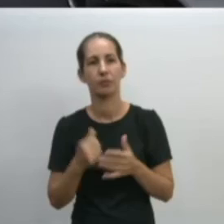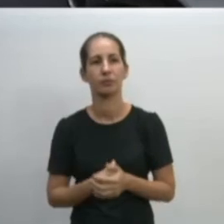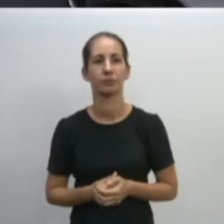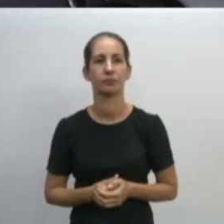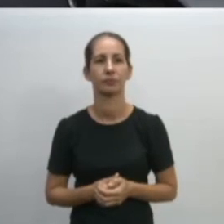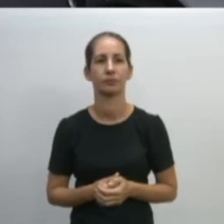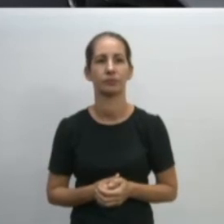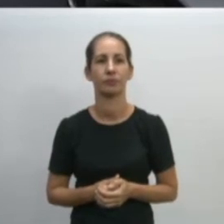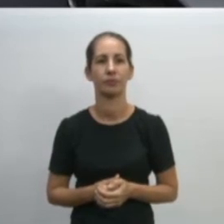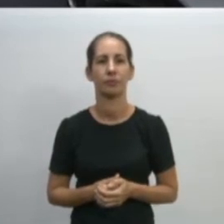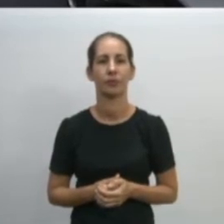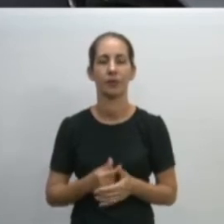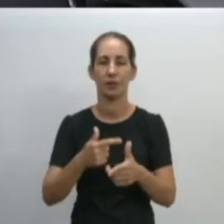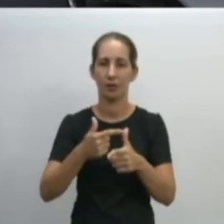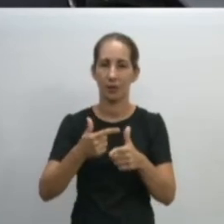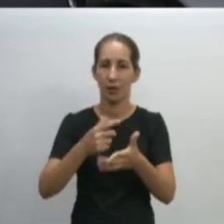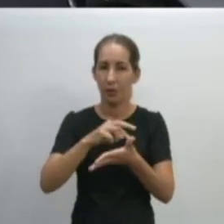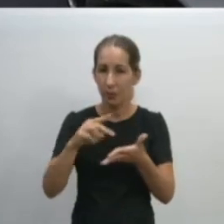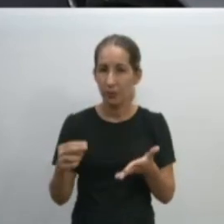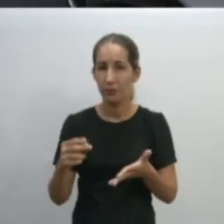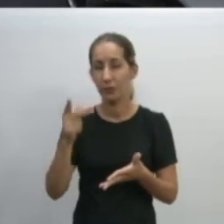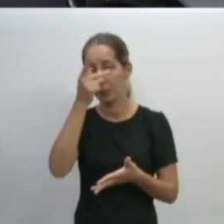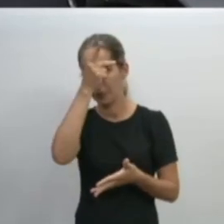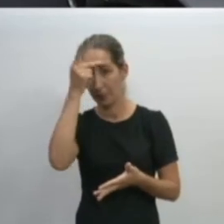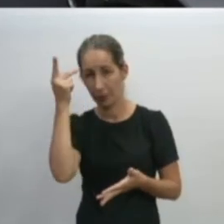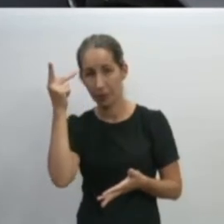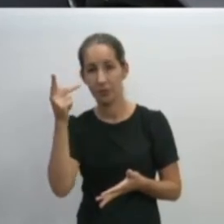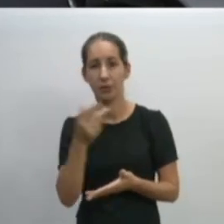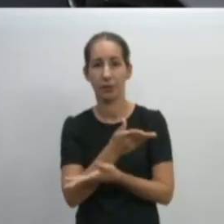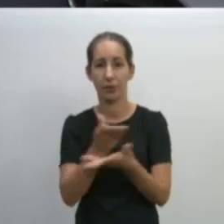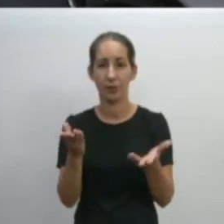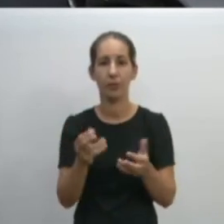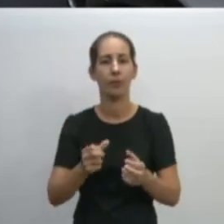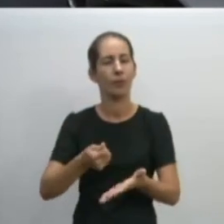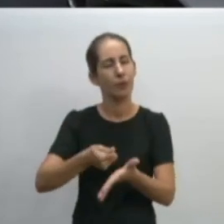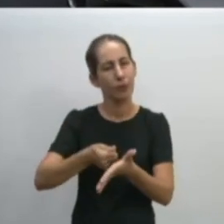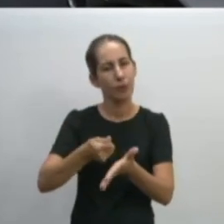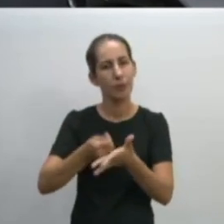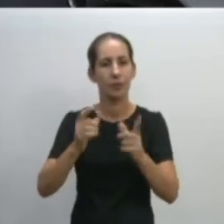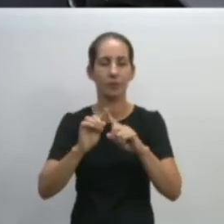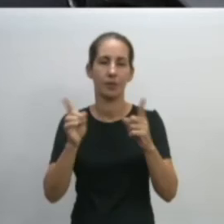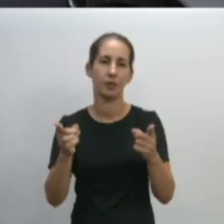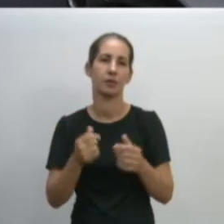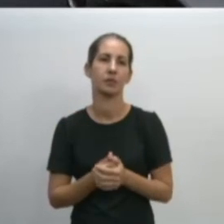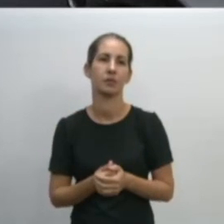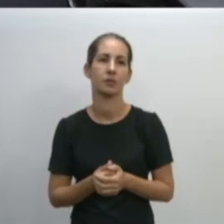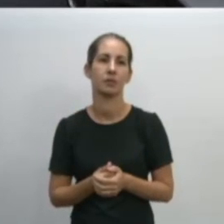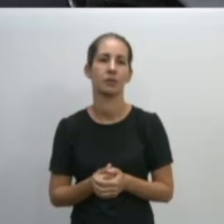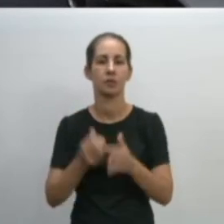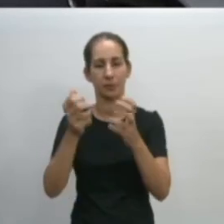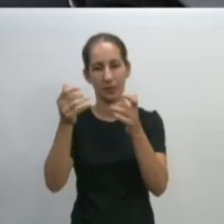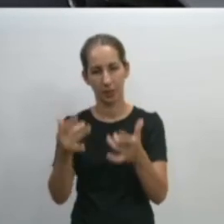público, e às vezes até os vereadores, a população, a gente cobra, mas quero fazer aqui um